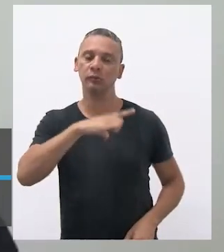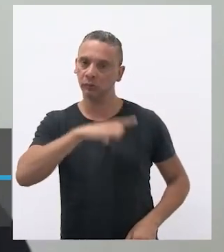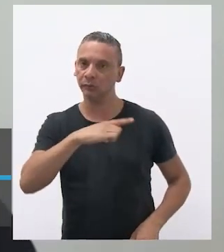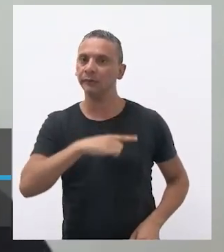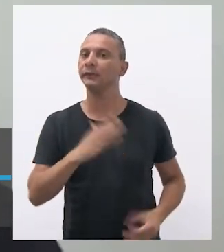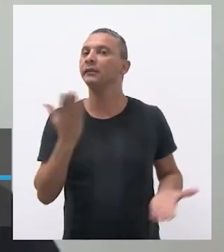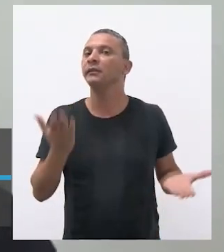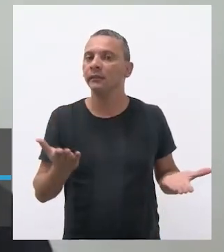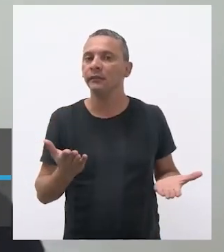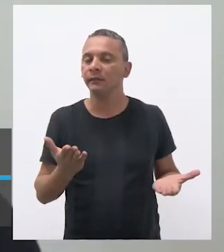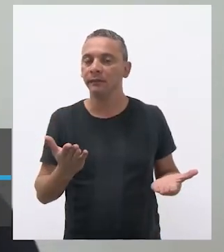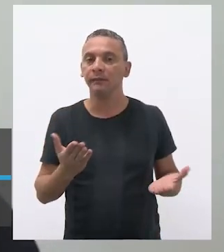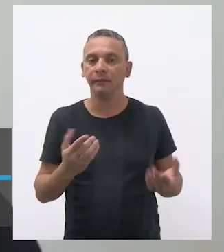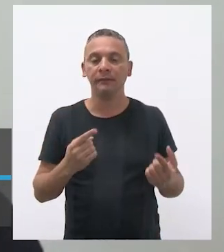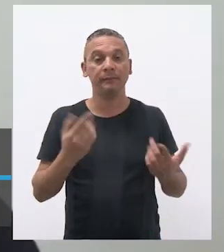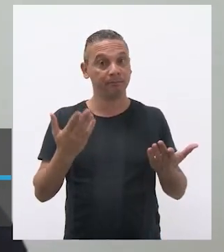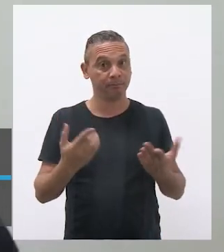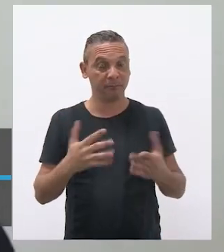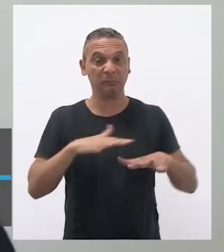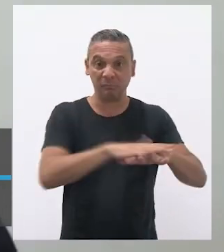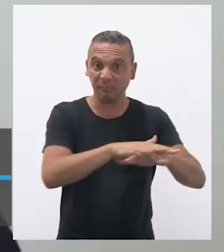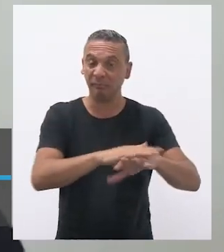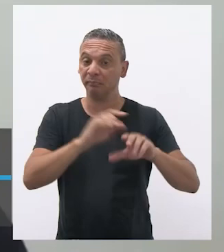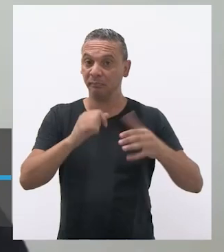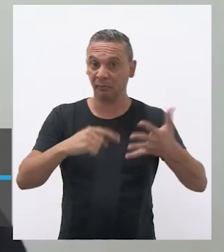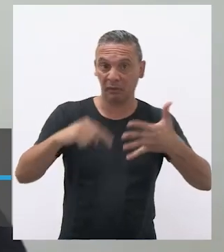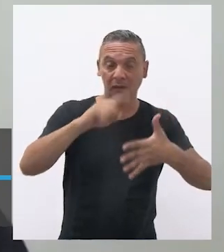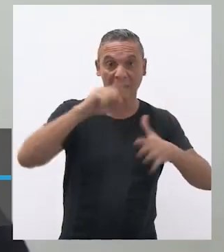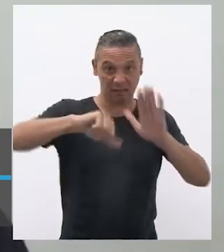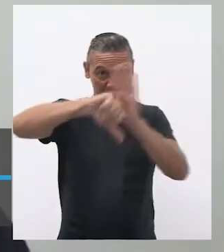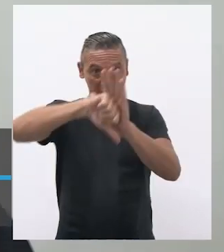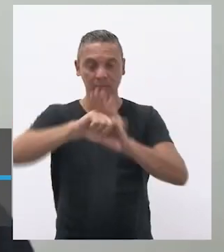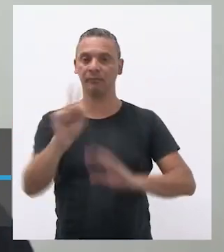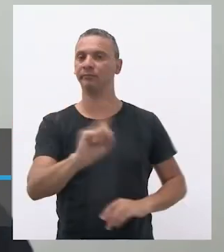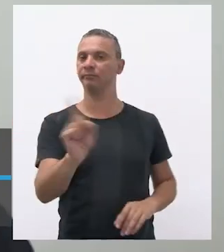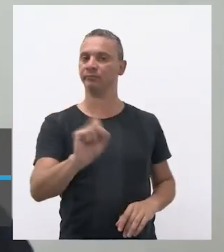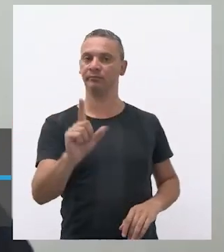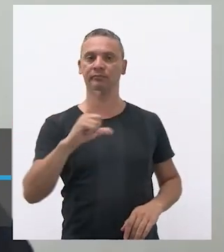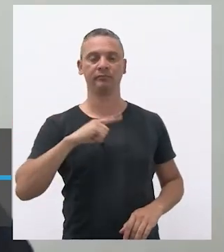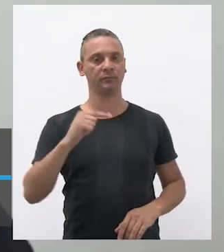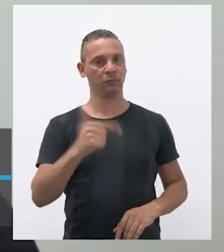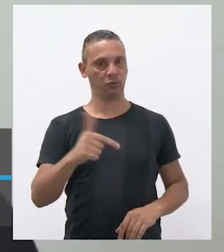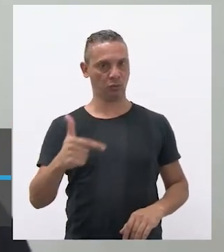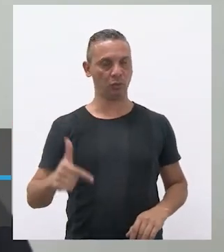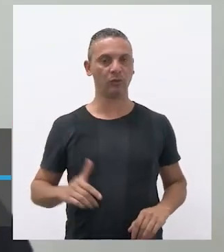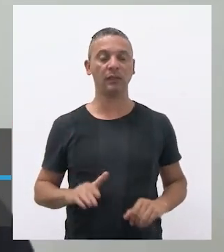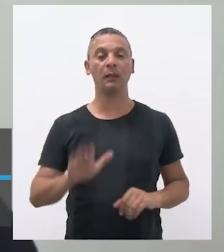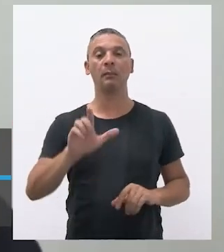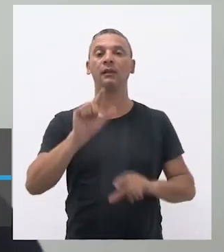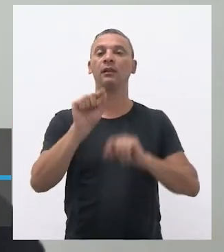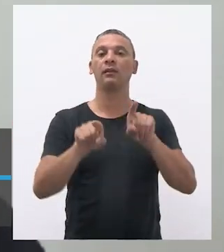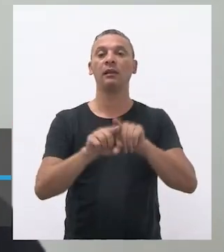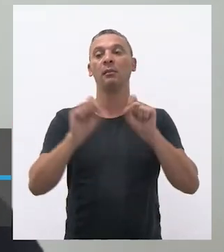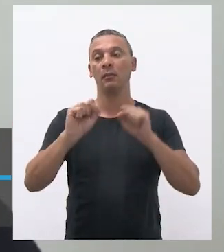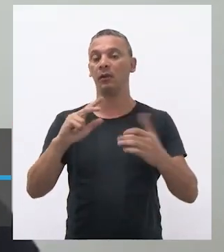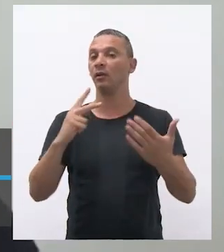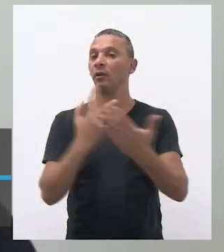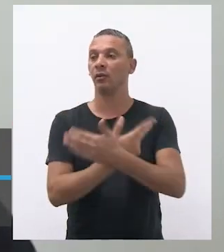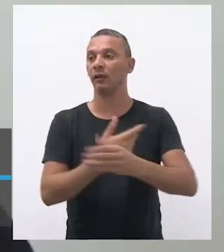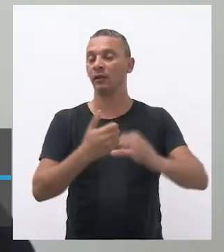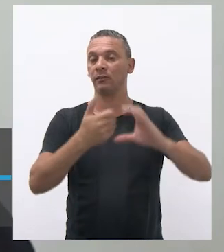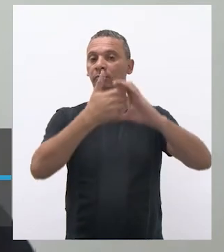que ela pode ser exemplificada, né, como qualquer conduta que